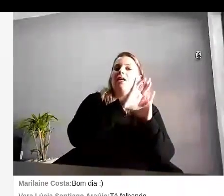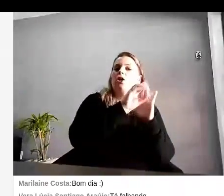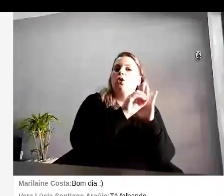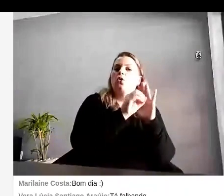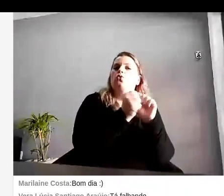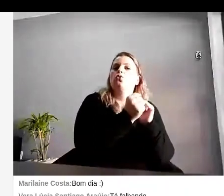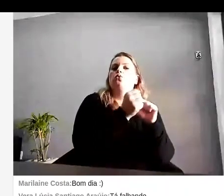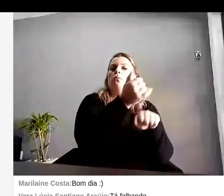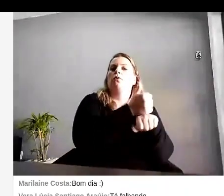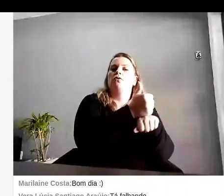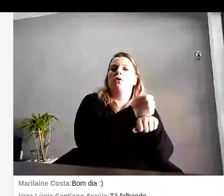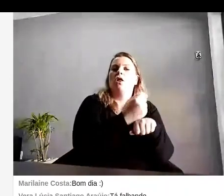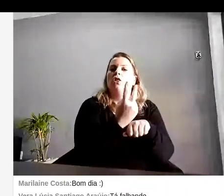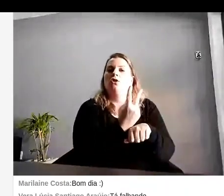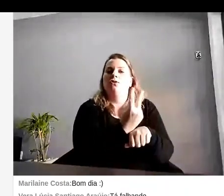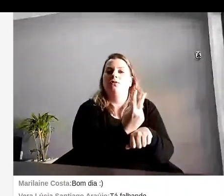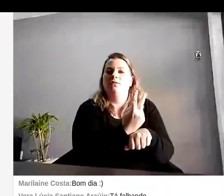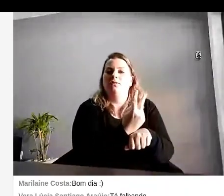Porque